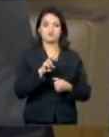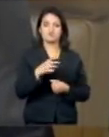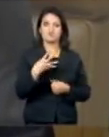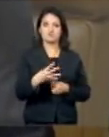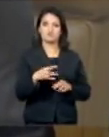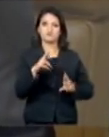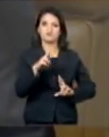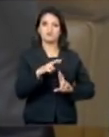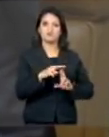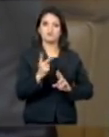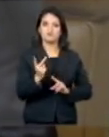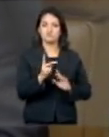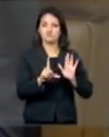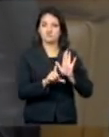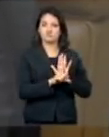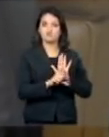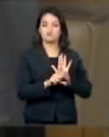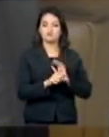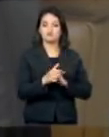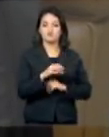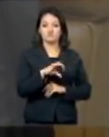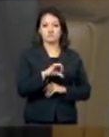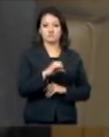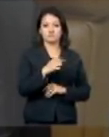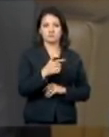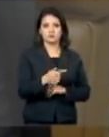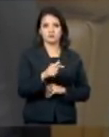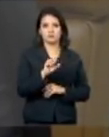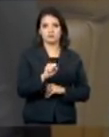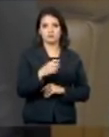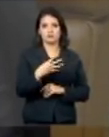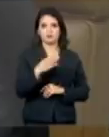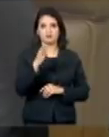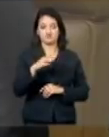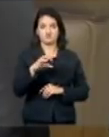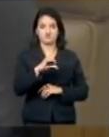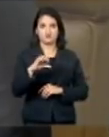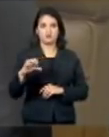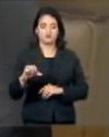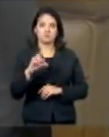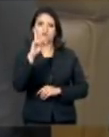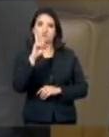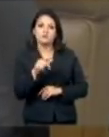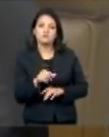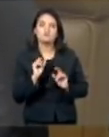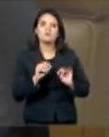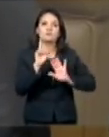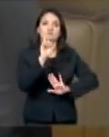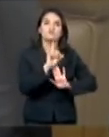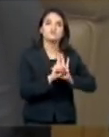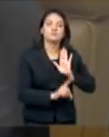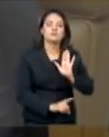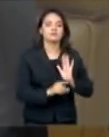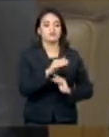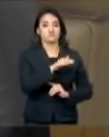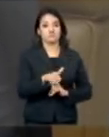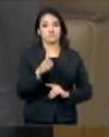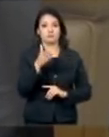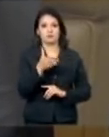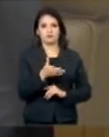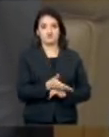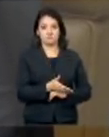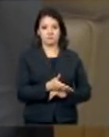2º da lei 9784 99 considera-se exercício do direito de anular qualquer